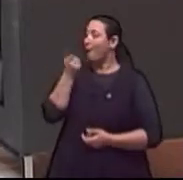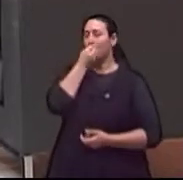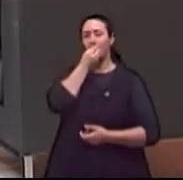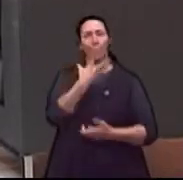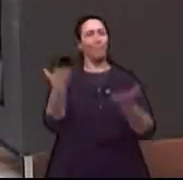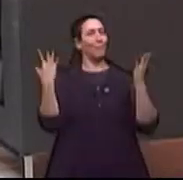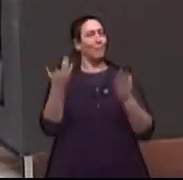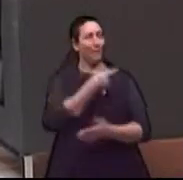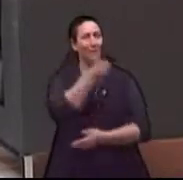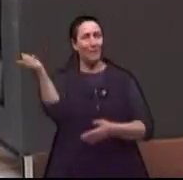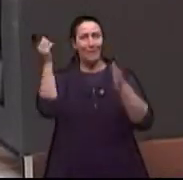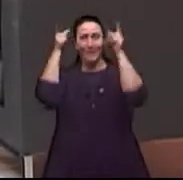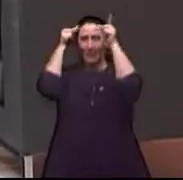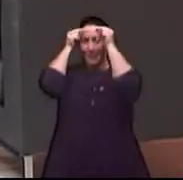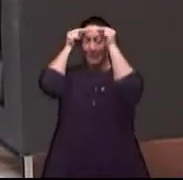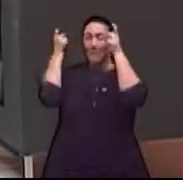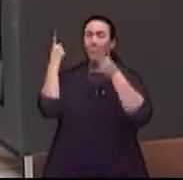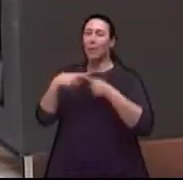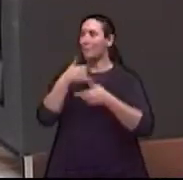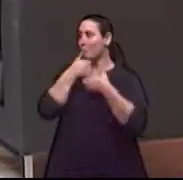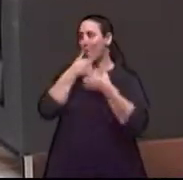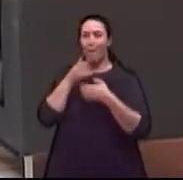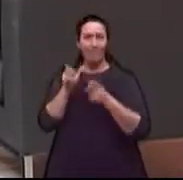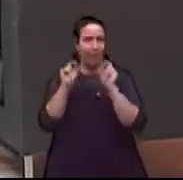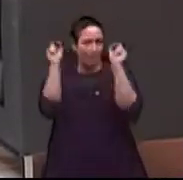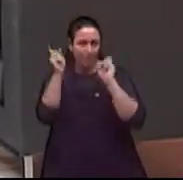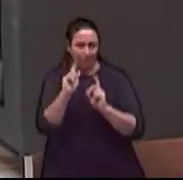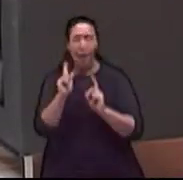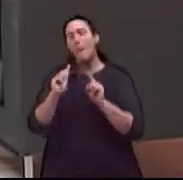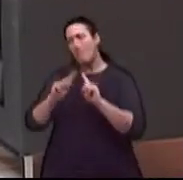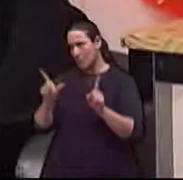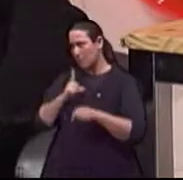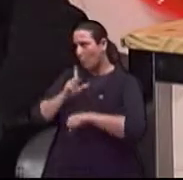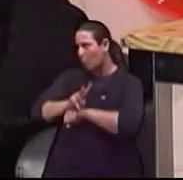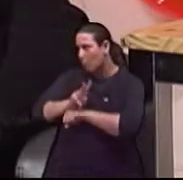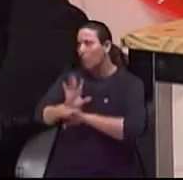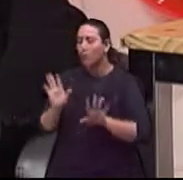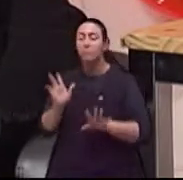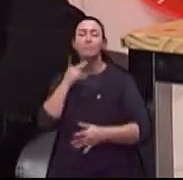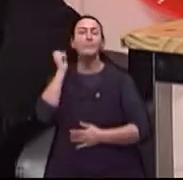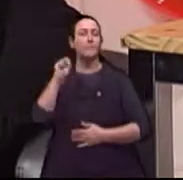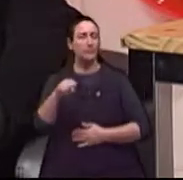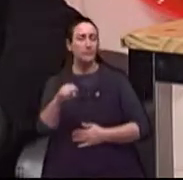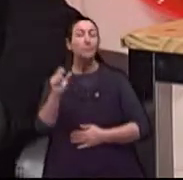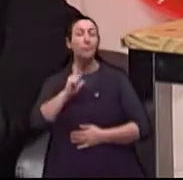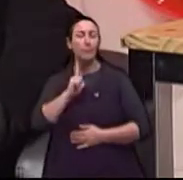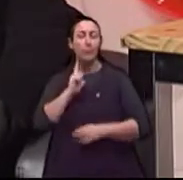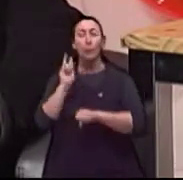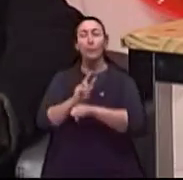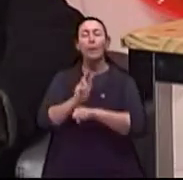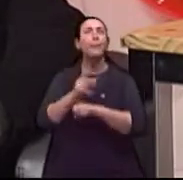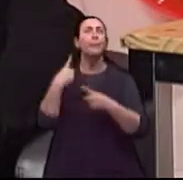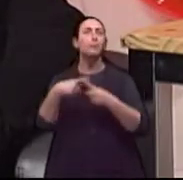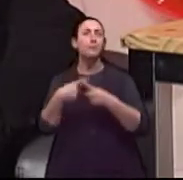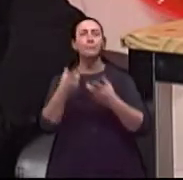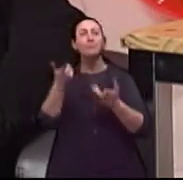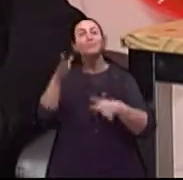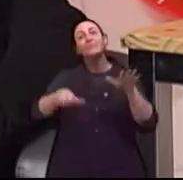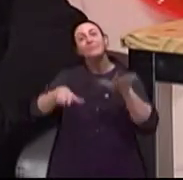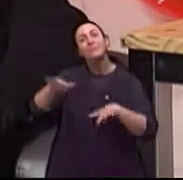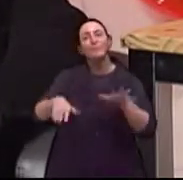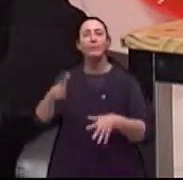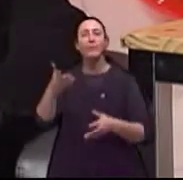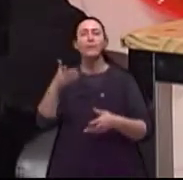todo mundo aqui ouvindo no status mas mas tem um cuidado é exatamente a questão toda é a temperatura da água que se toma quer dizer